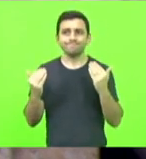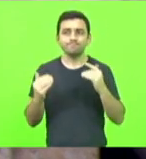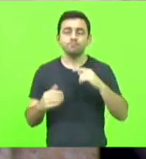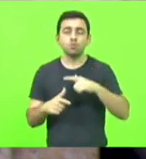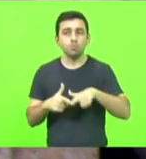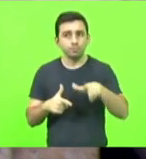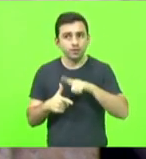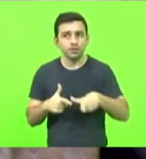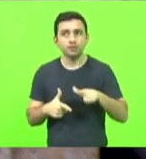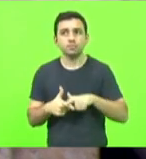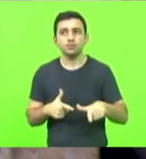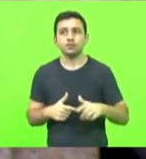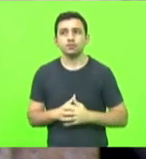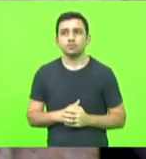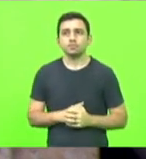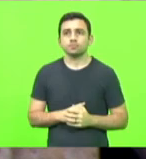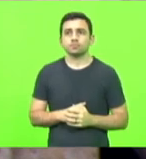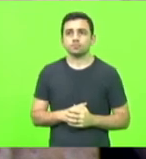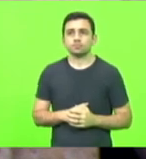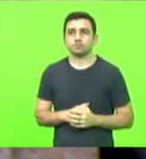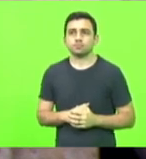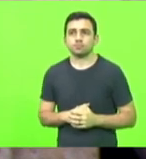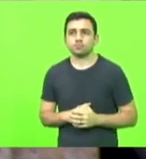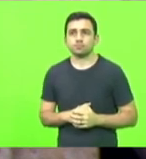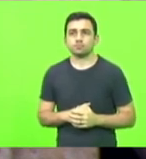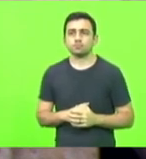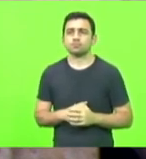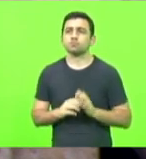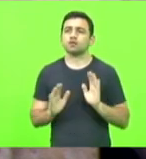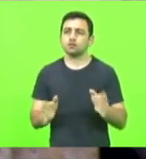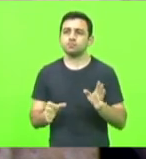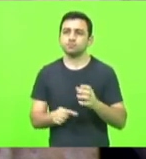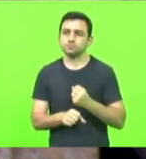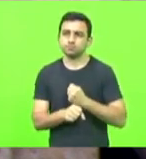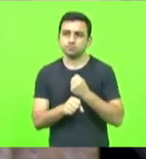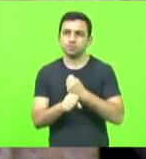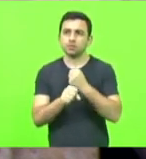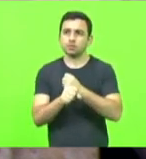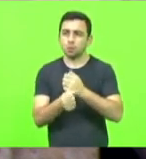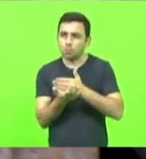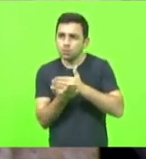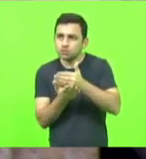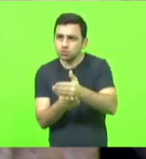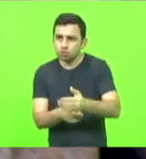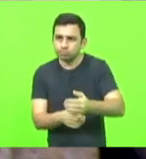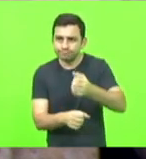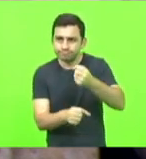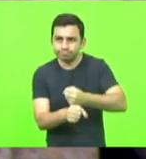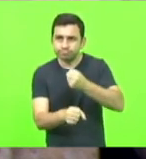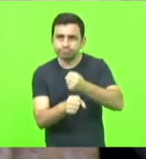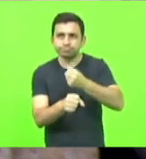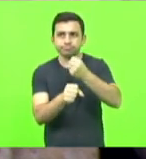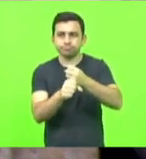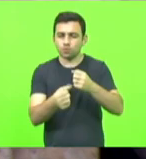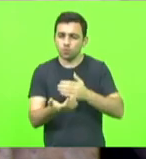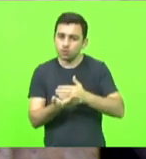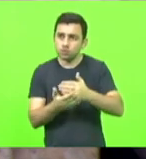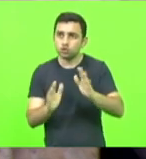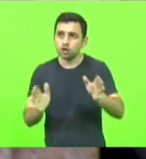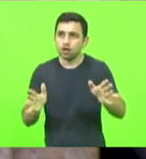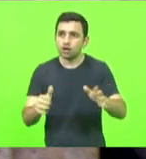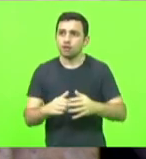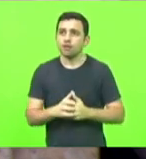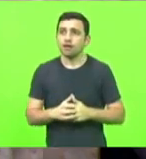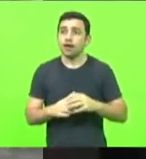slide? Já está sendo, a obra já está sendo feito um estaqueamento, já está caminhando, está todo vapor, e a